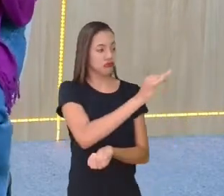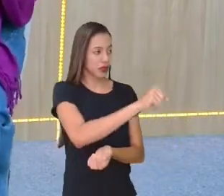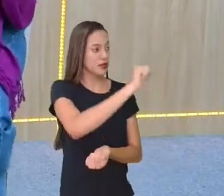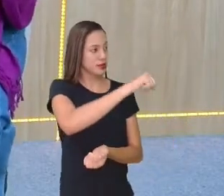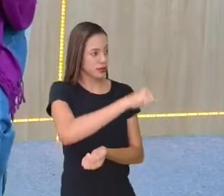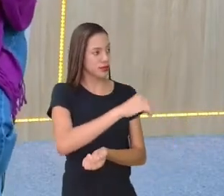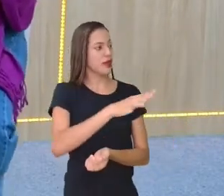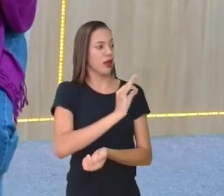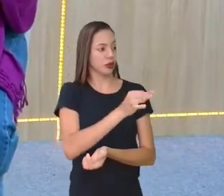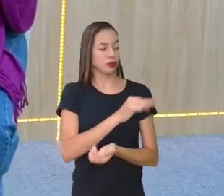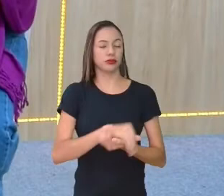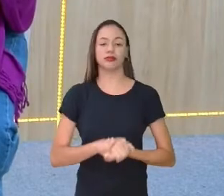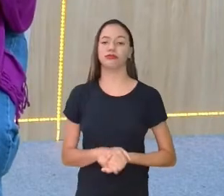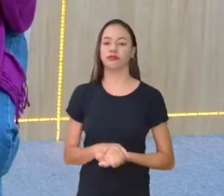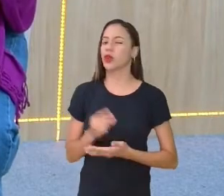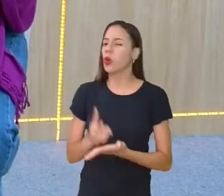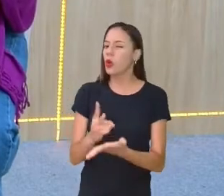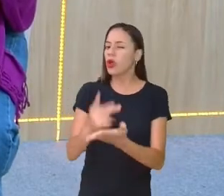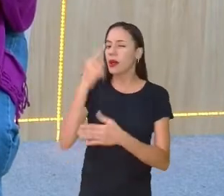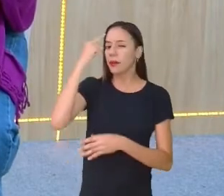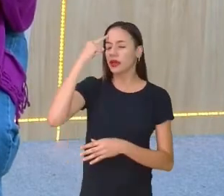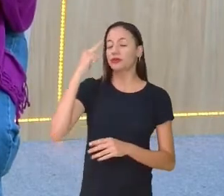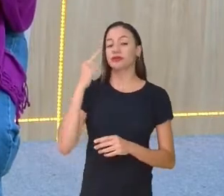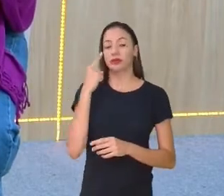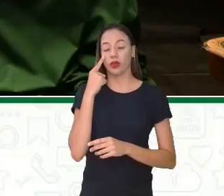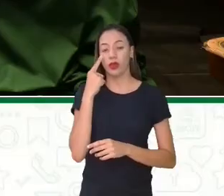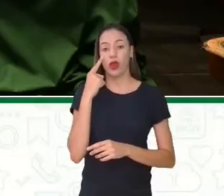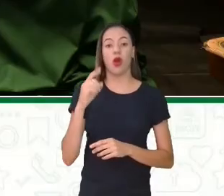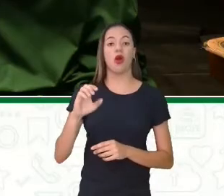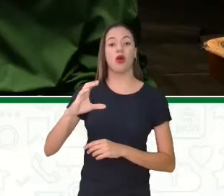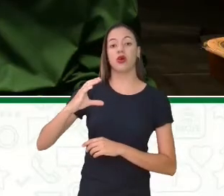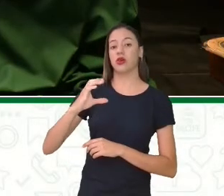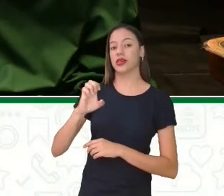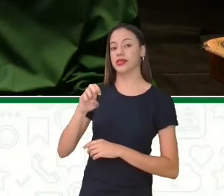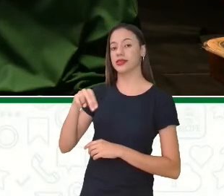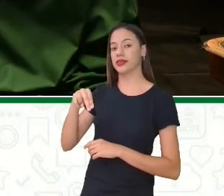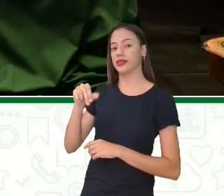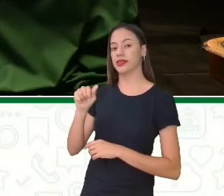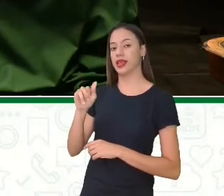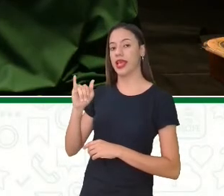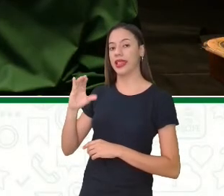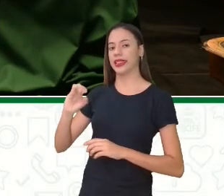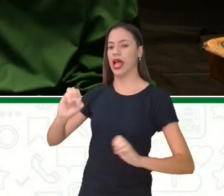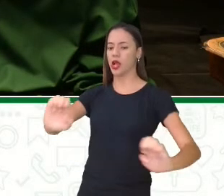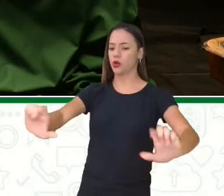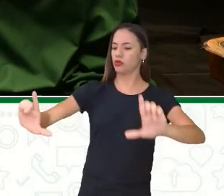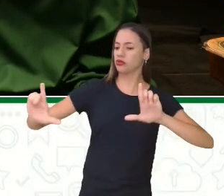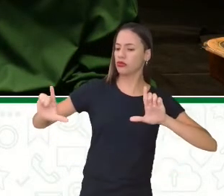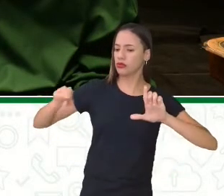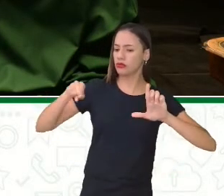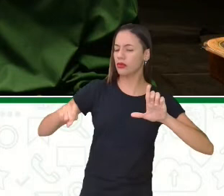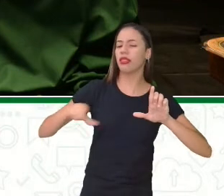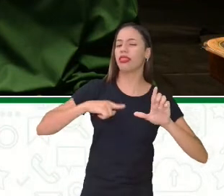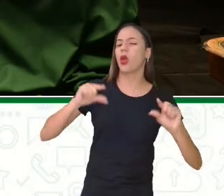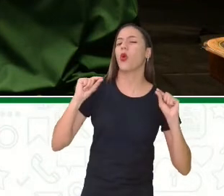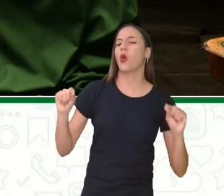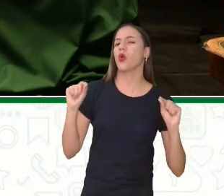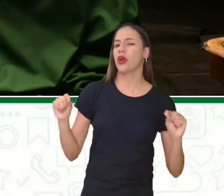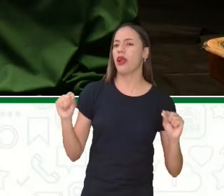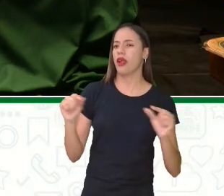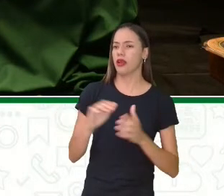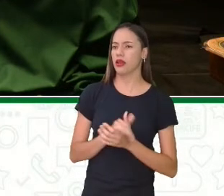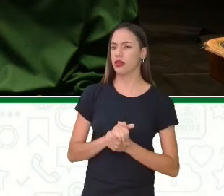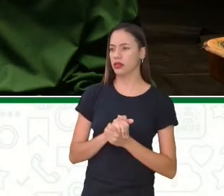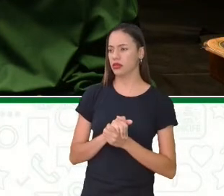pensando. O que tem no cenário? Ele está enfeitando? Não.